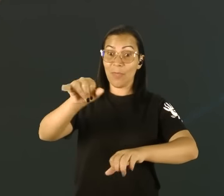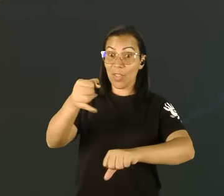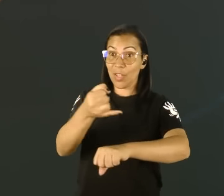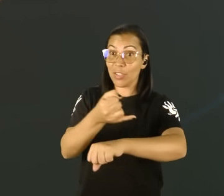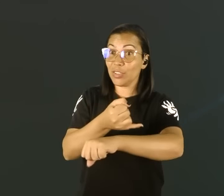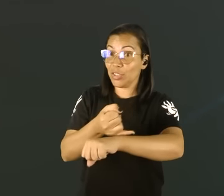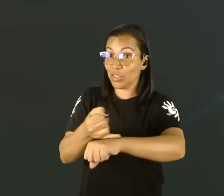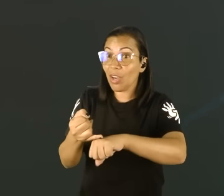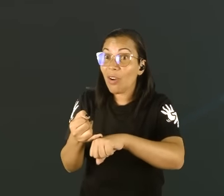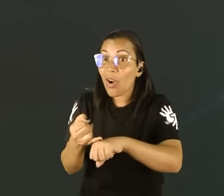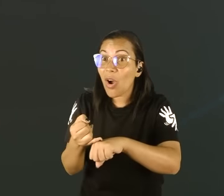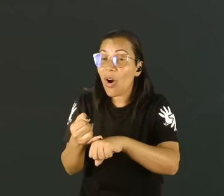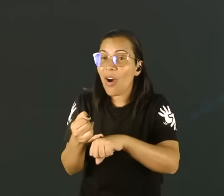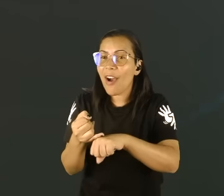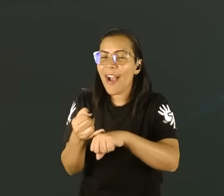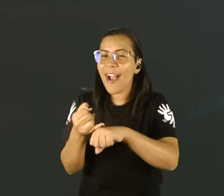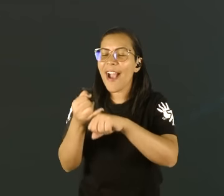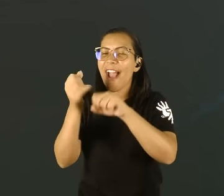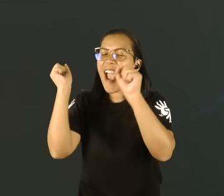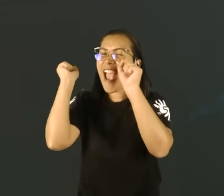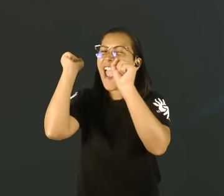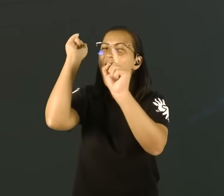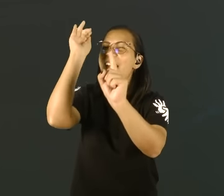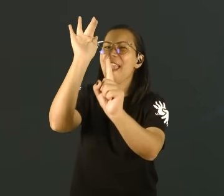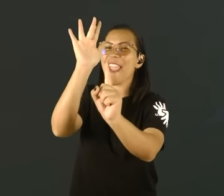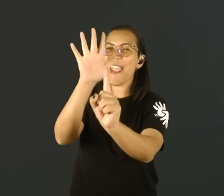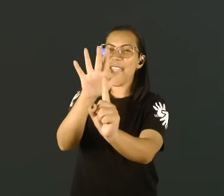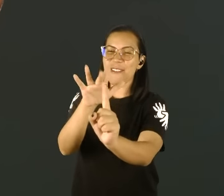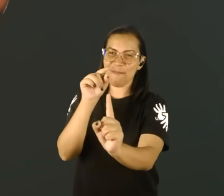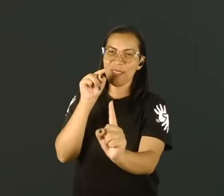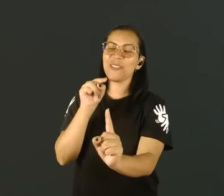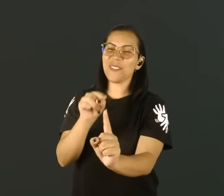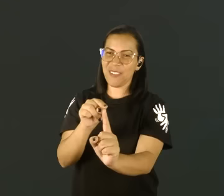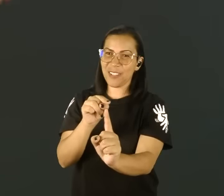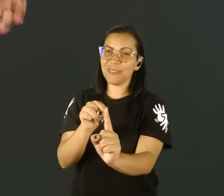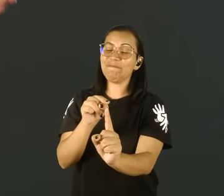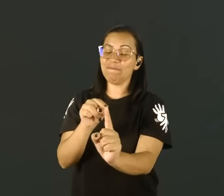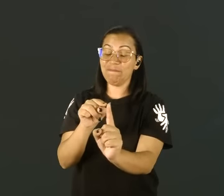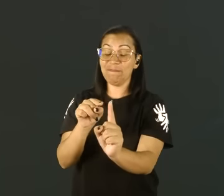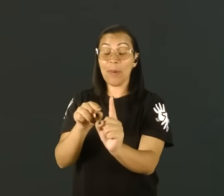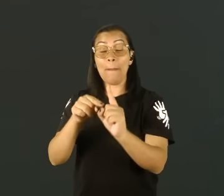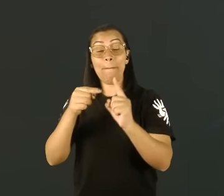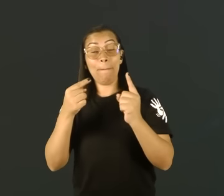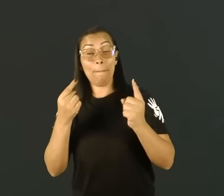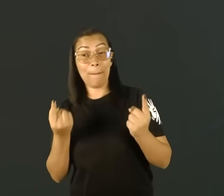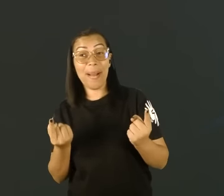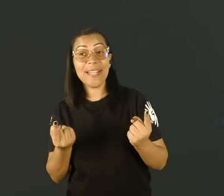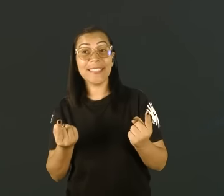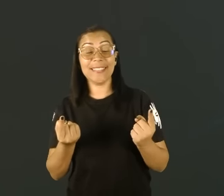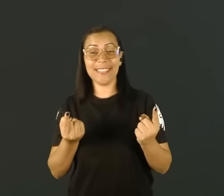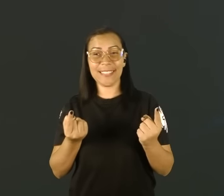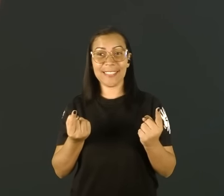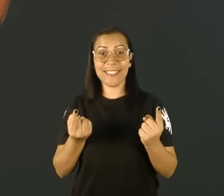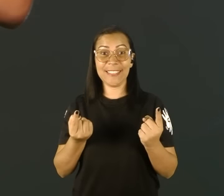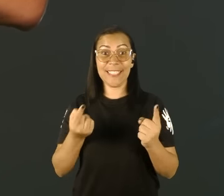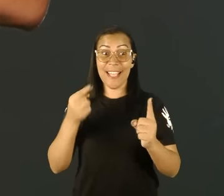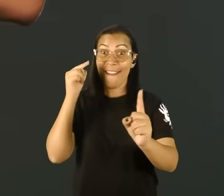abençoado, mas a bênção lhe faz fugir. Ele é abençoado pelo Isaac, mas ele tem que ir